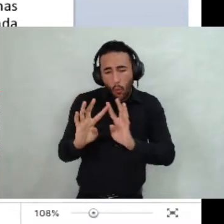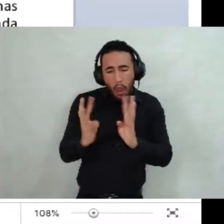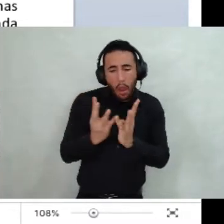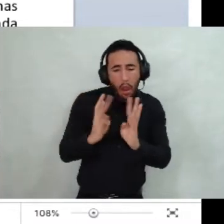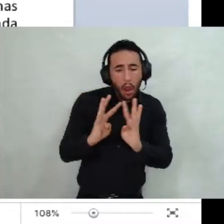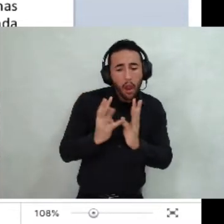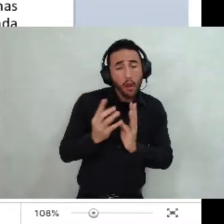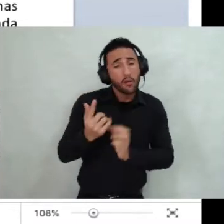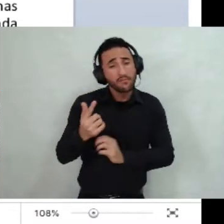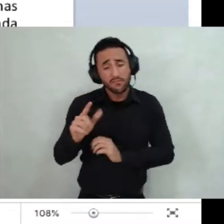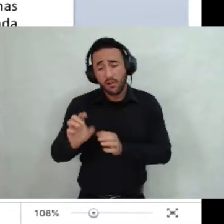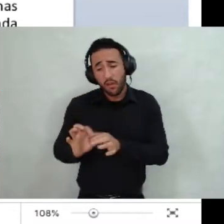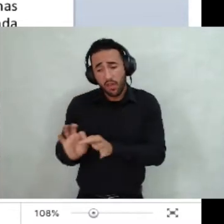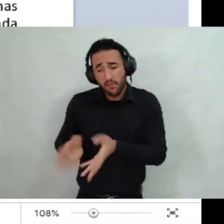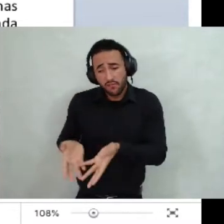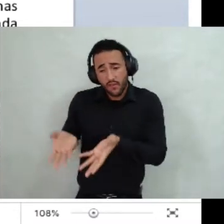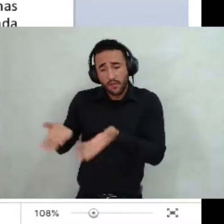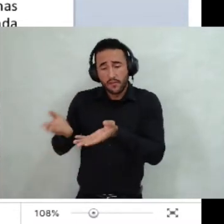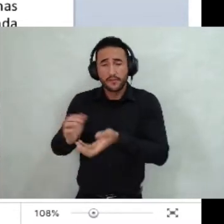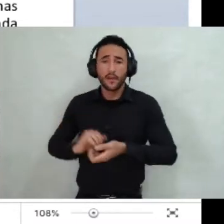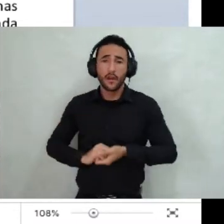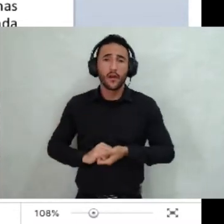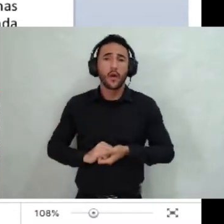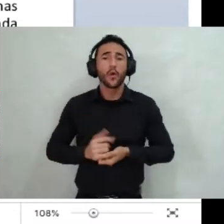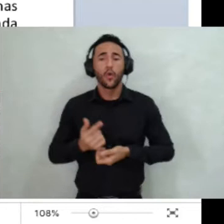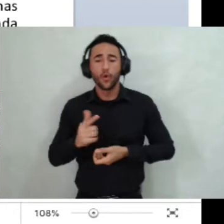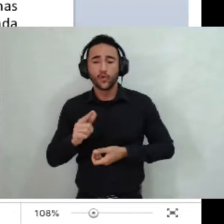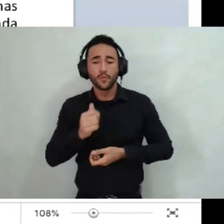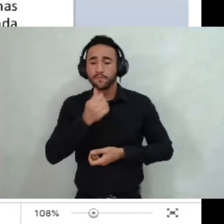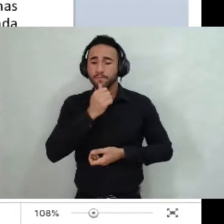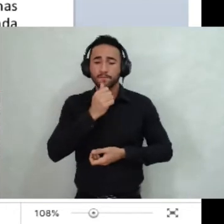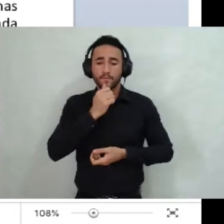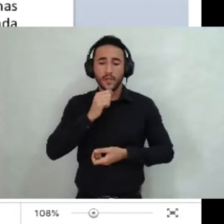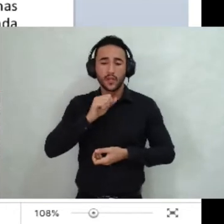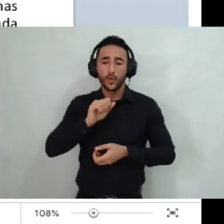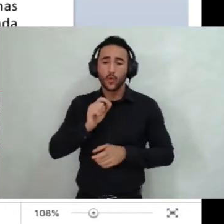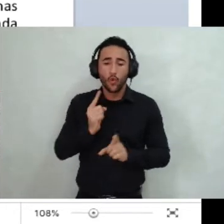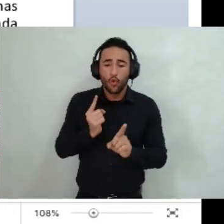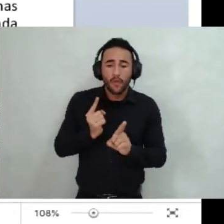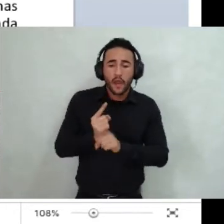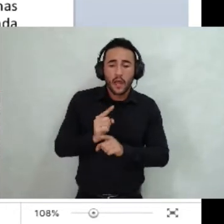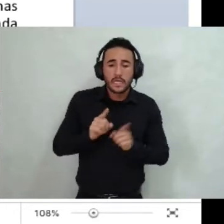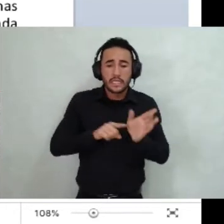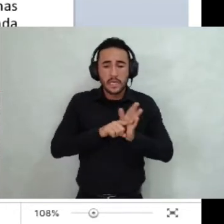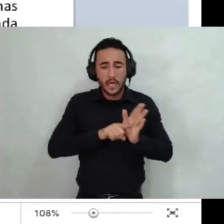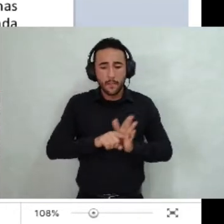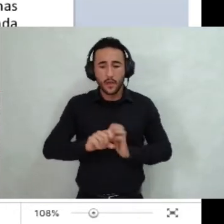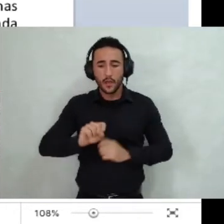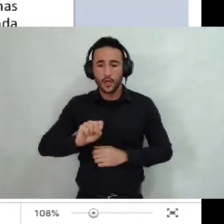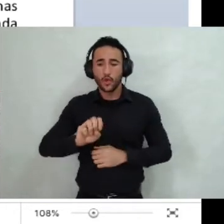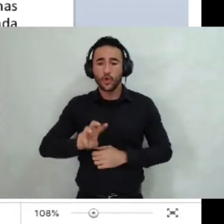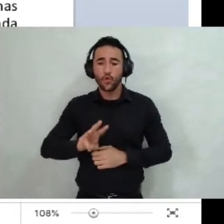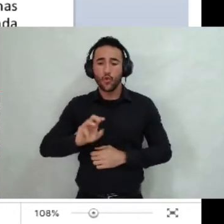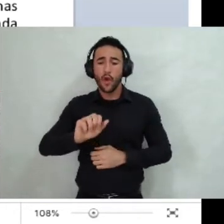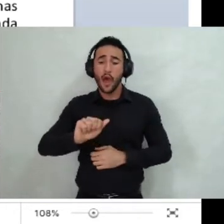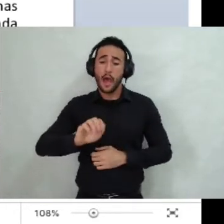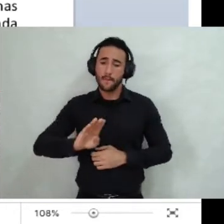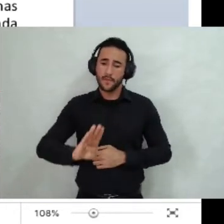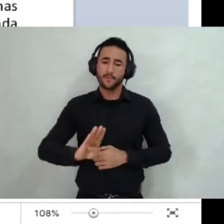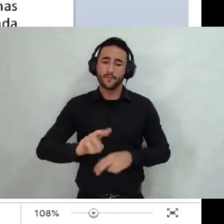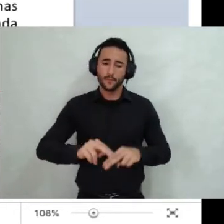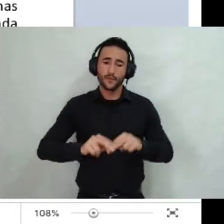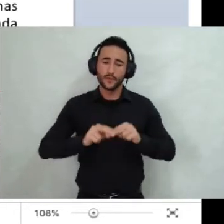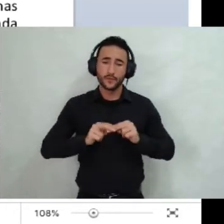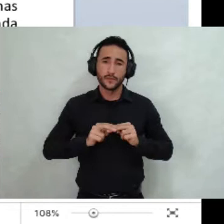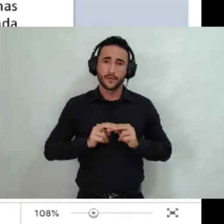possível coletar SUAB, é um paciente que veio transferido, entubado, que não se sabia o diagnóstico, e nós fizemos o